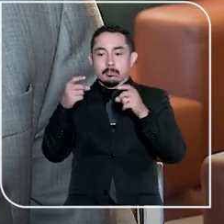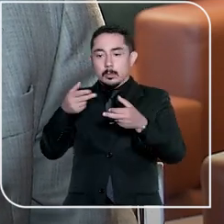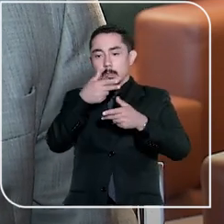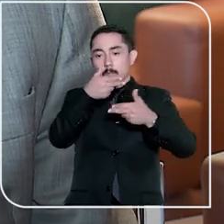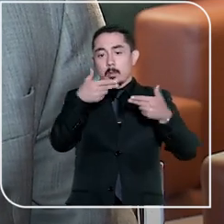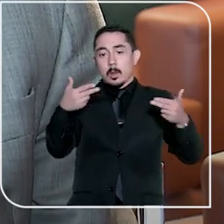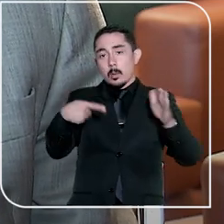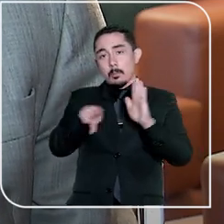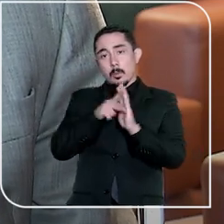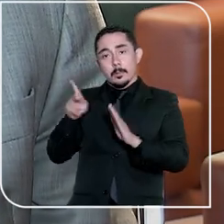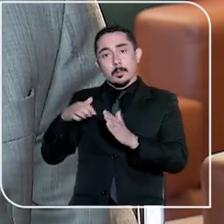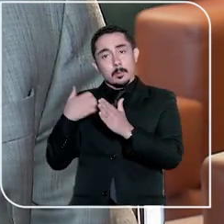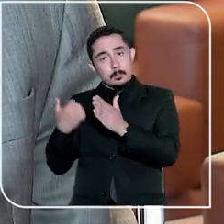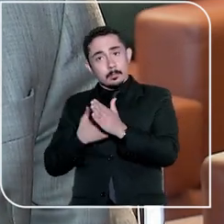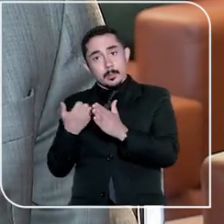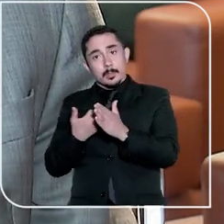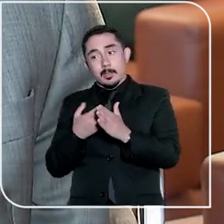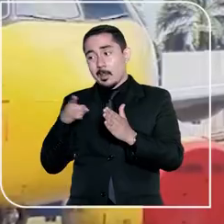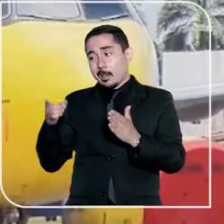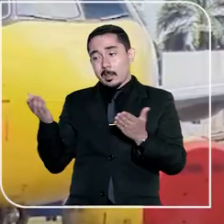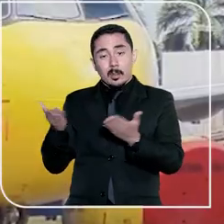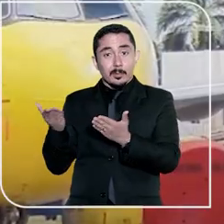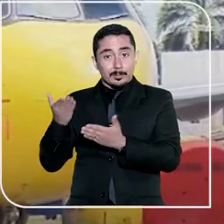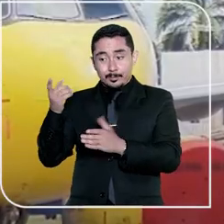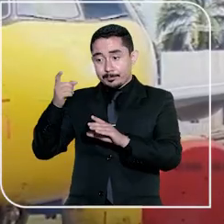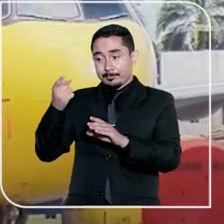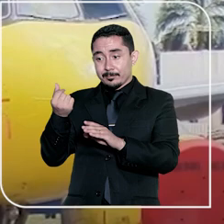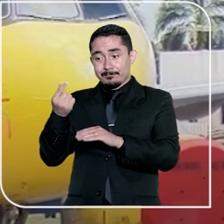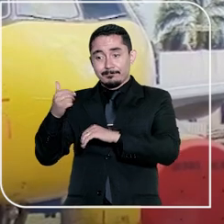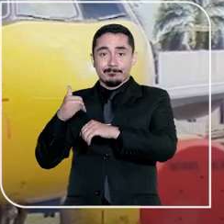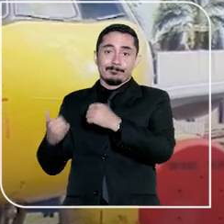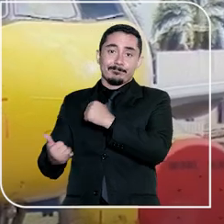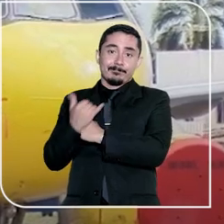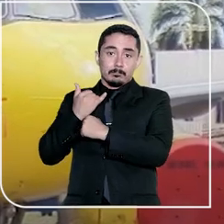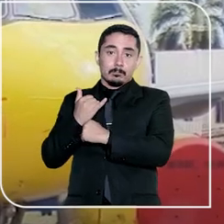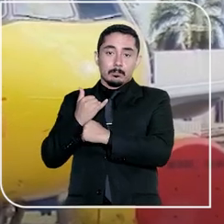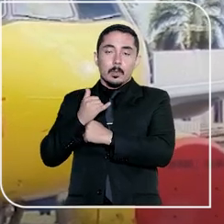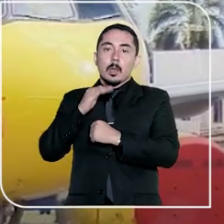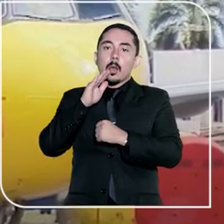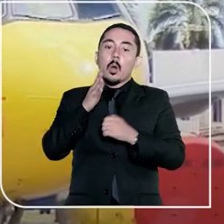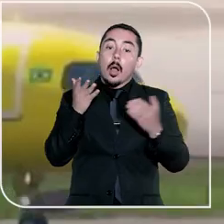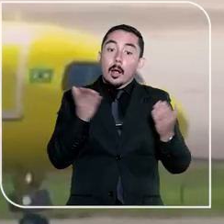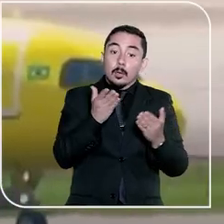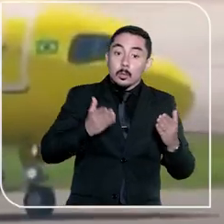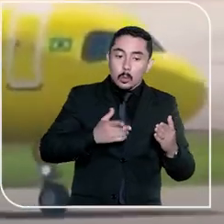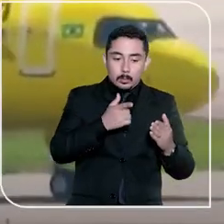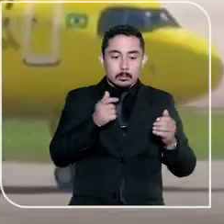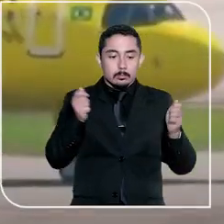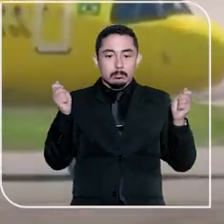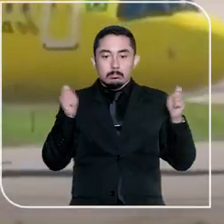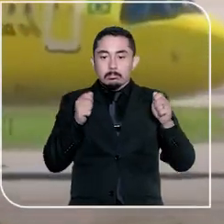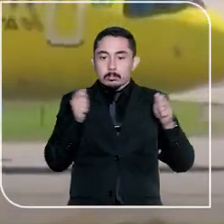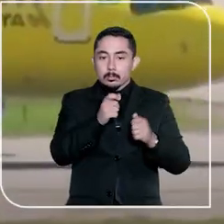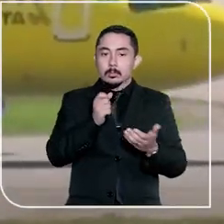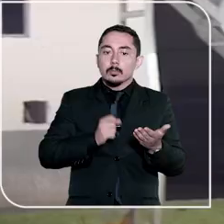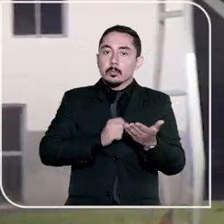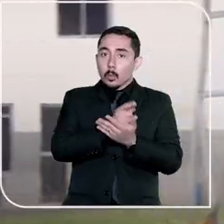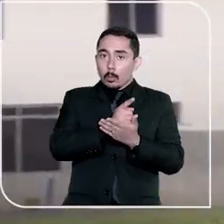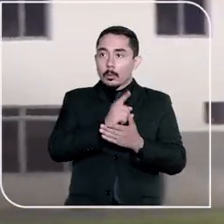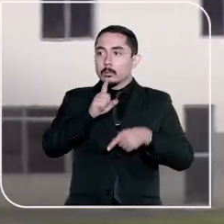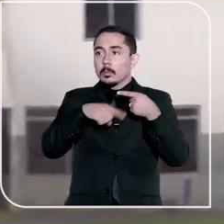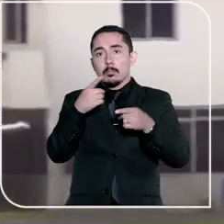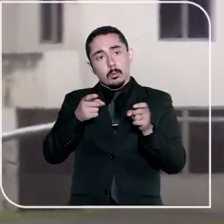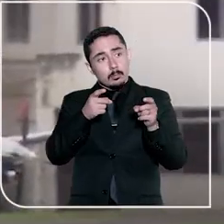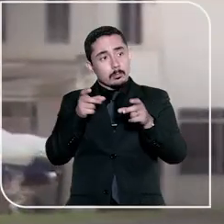empresa que está em processo de falência após a decisão os lances já ofertados poderão ser homologados e